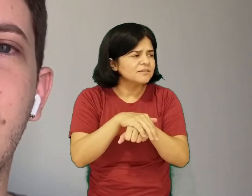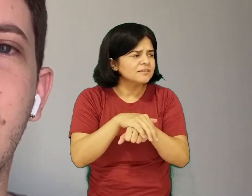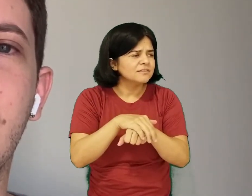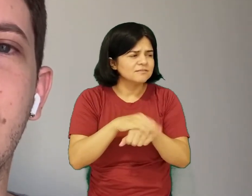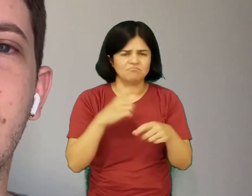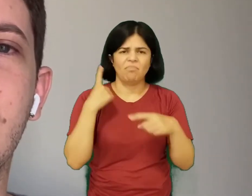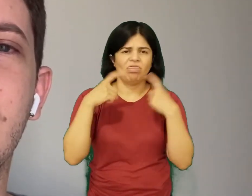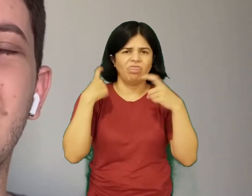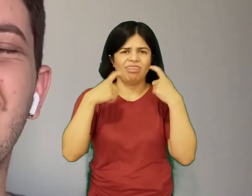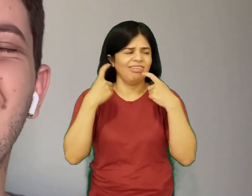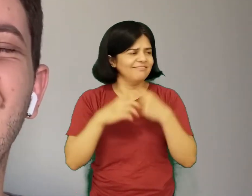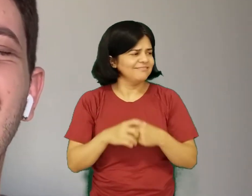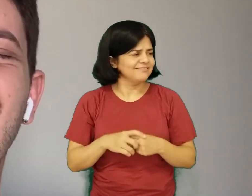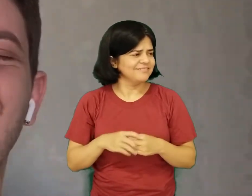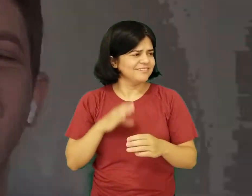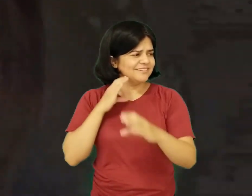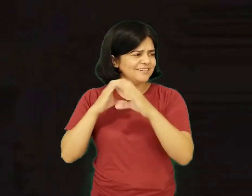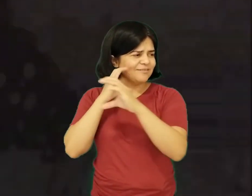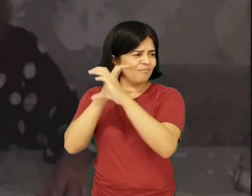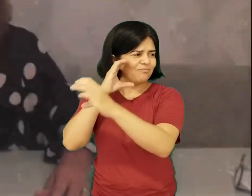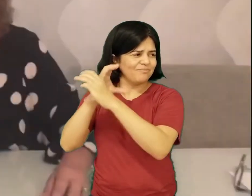Ei.